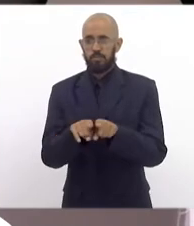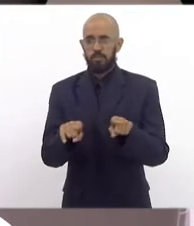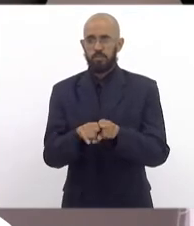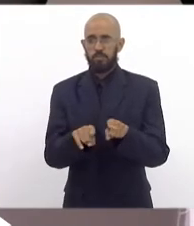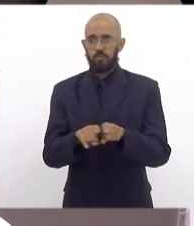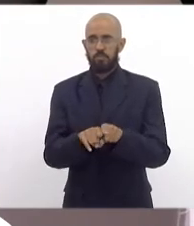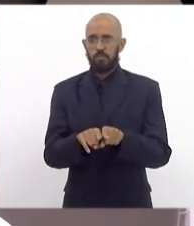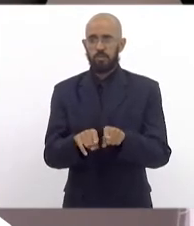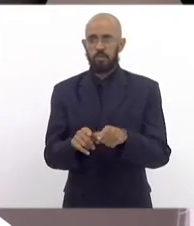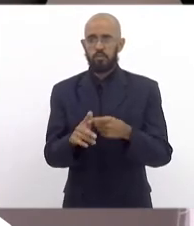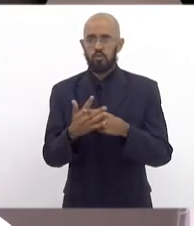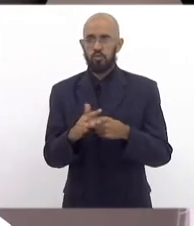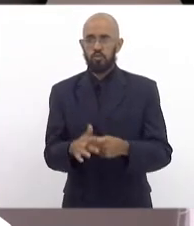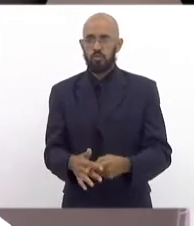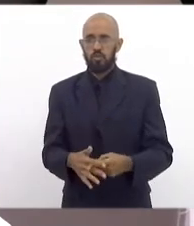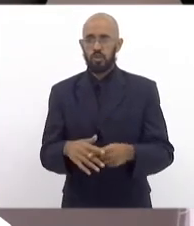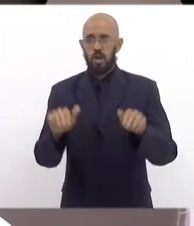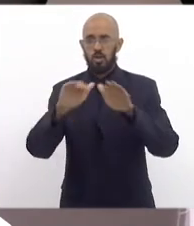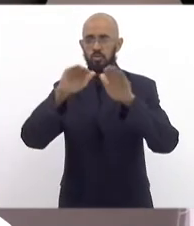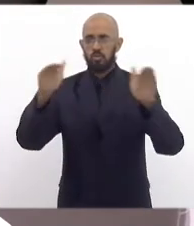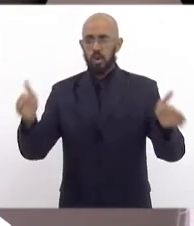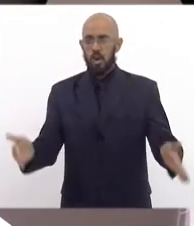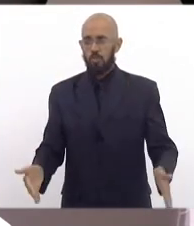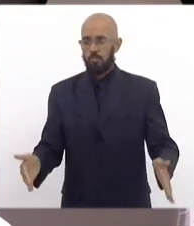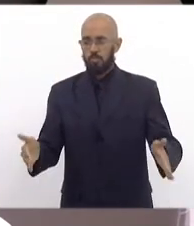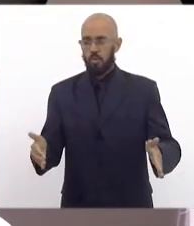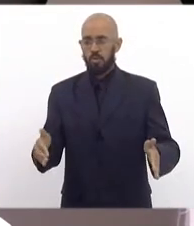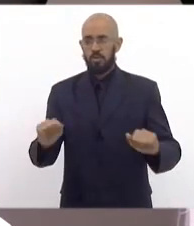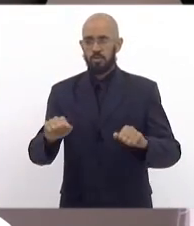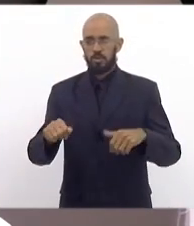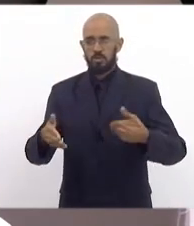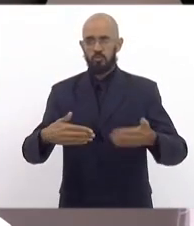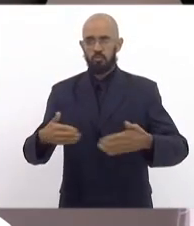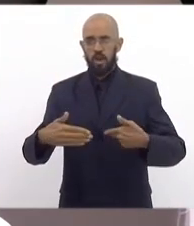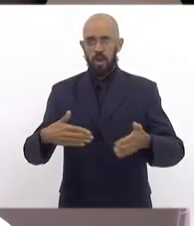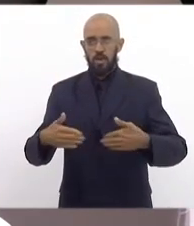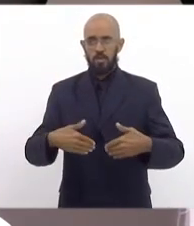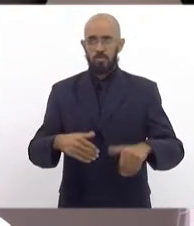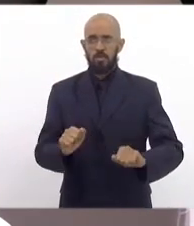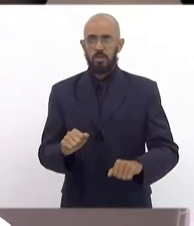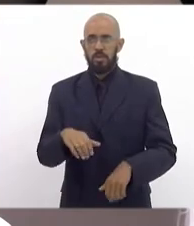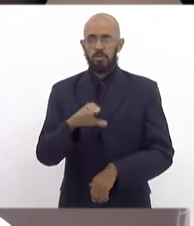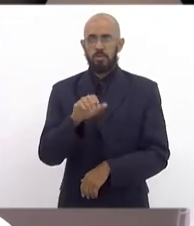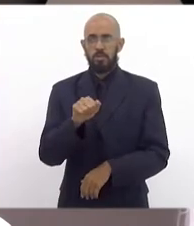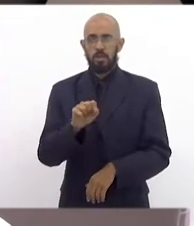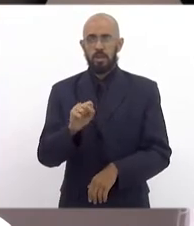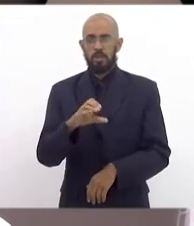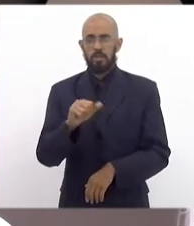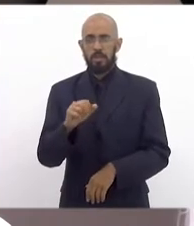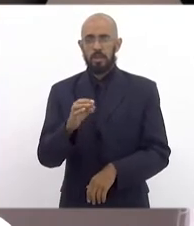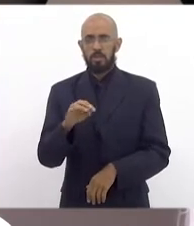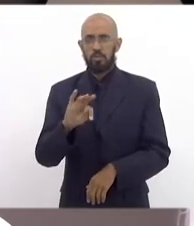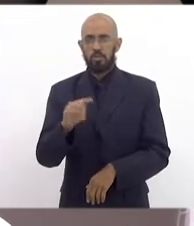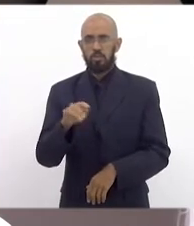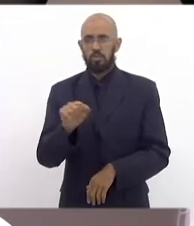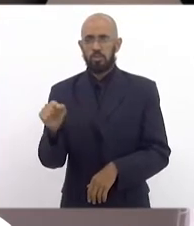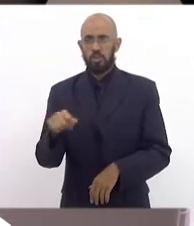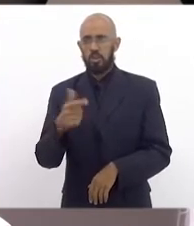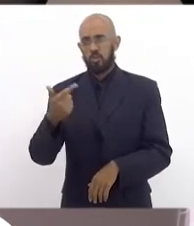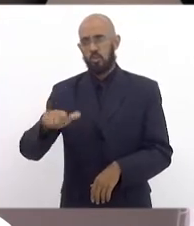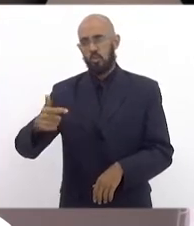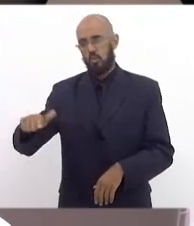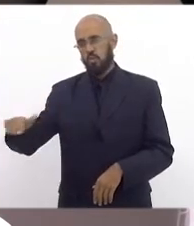grandes galpões do Município de Petrópolis movê-la a forma de Cascatinha afagando o Bing